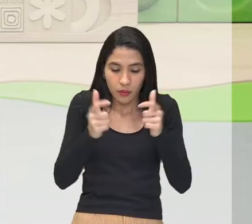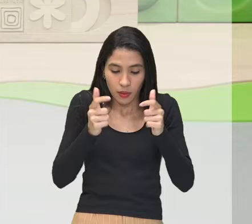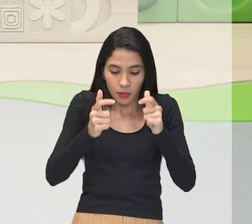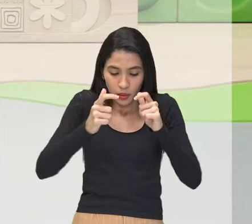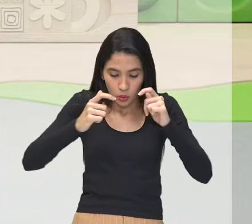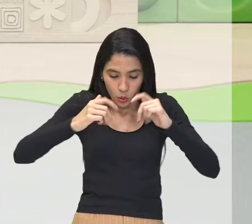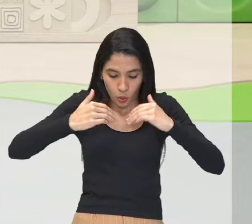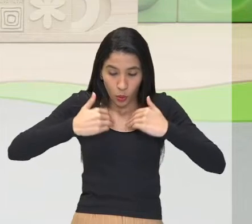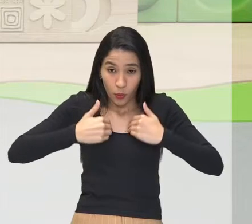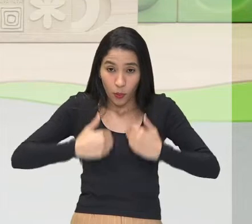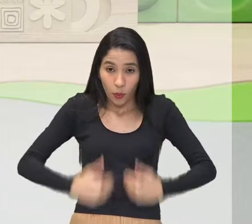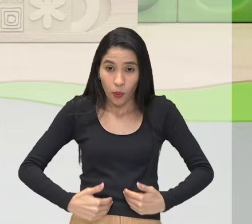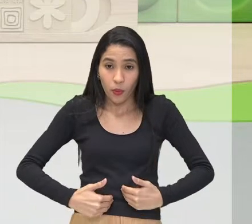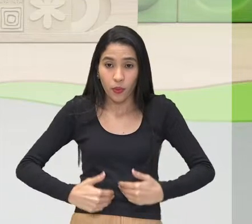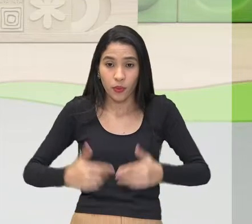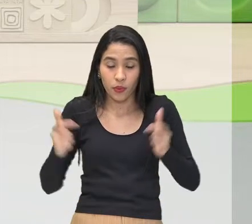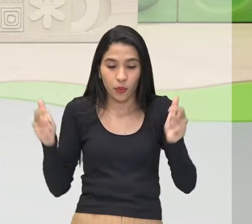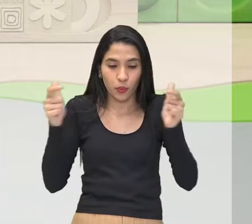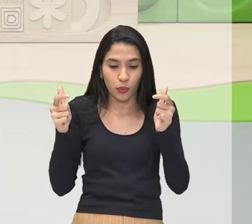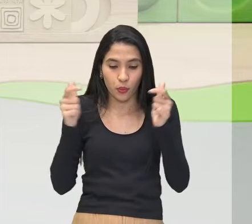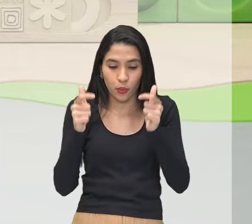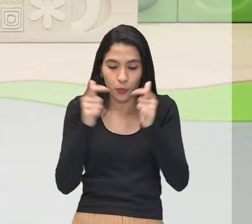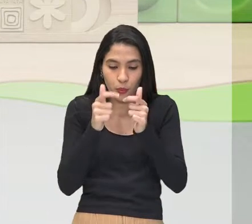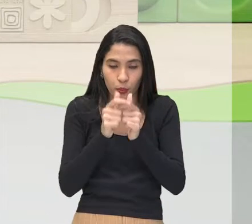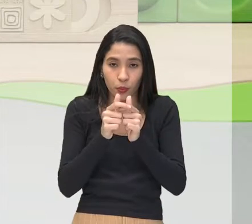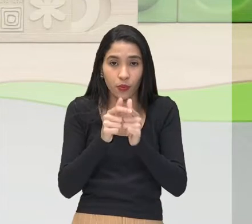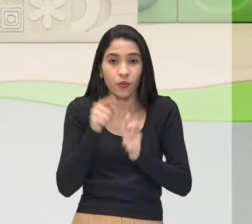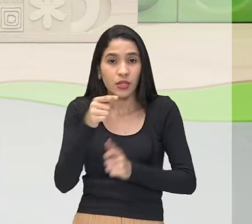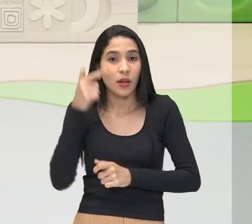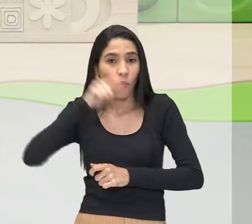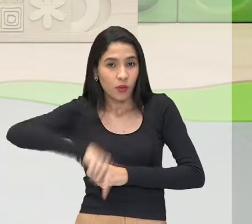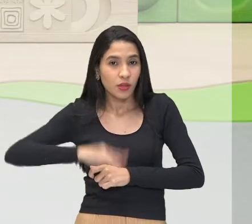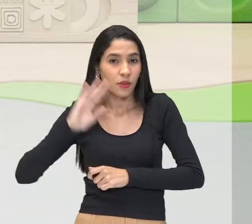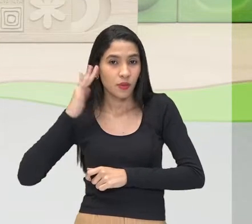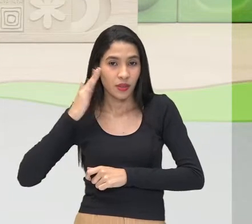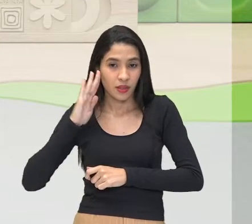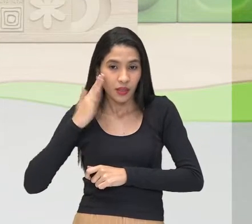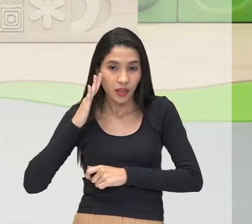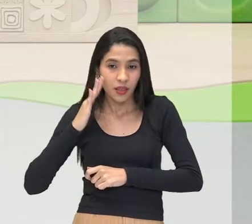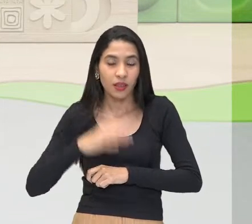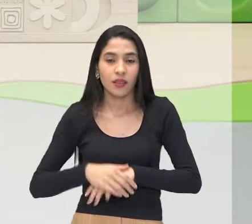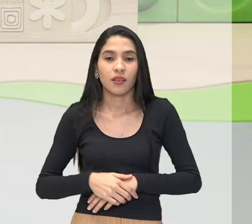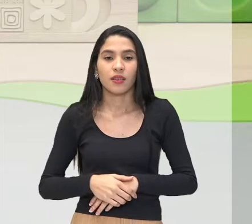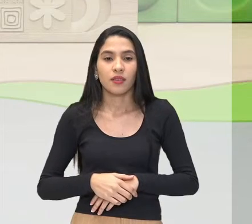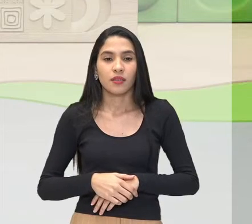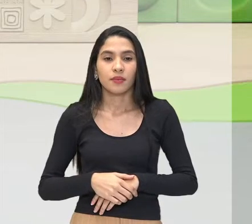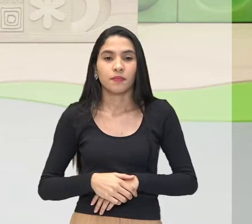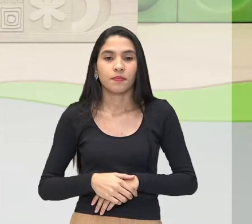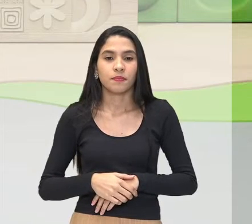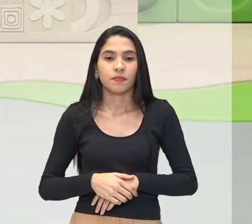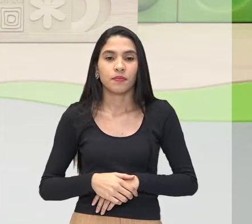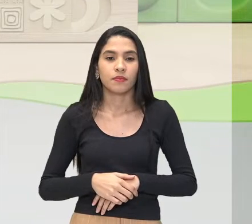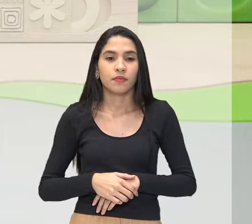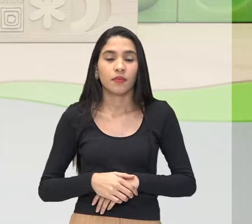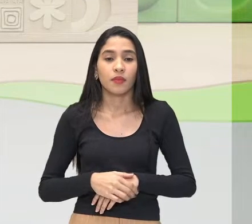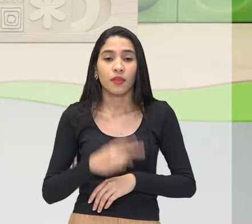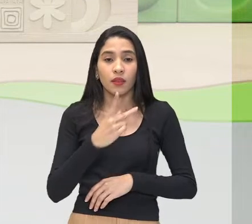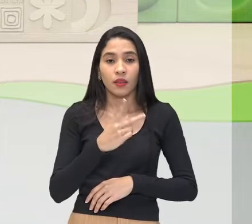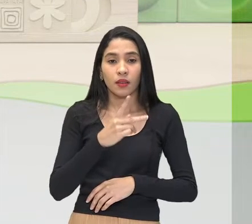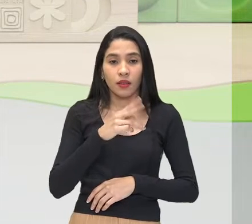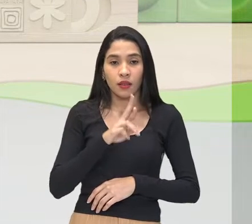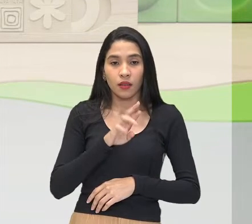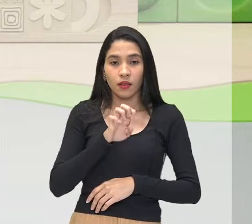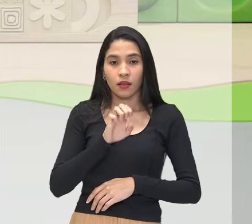corpo, certo? Então, nós temos aqui, para que vocês consigam entender bem, que essa pressão é